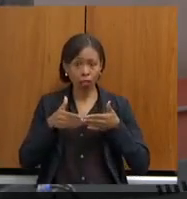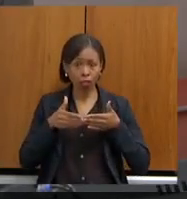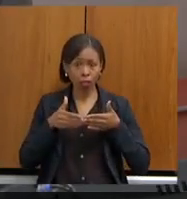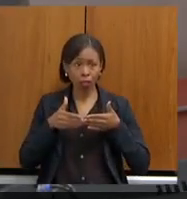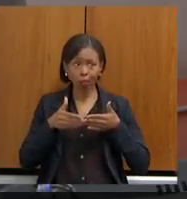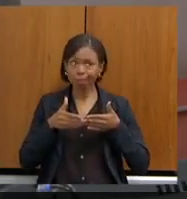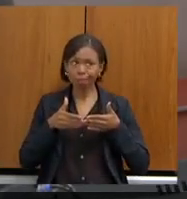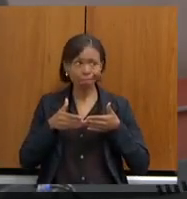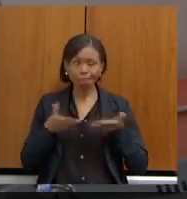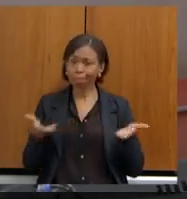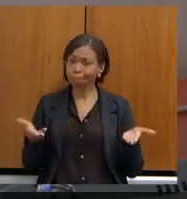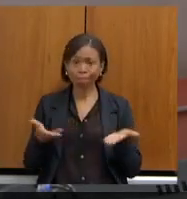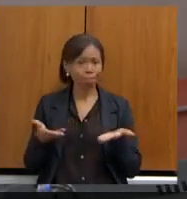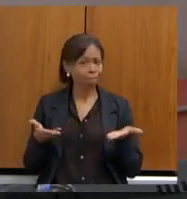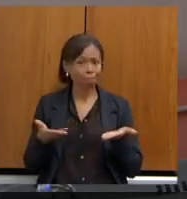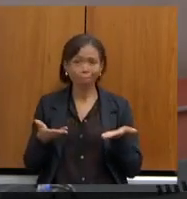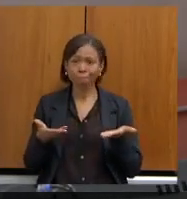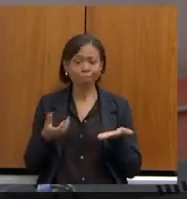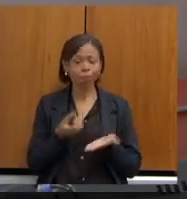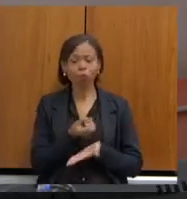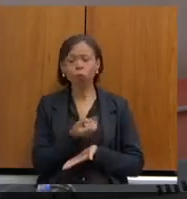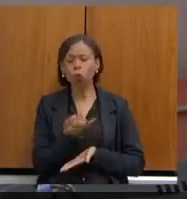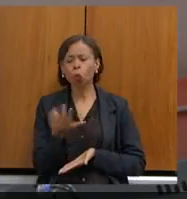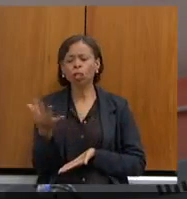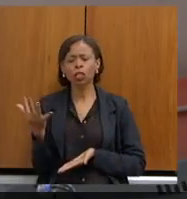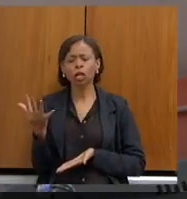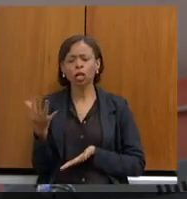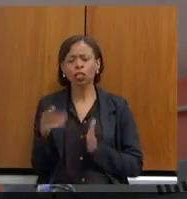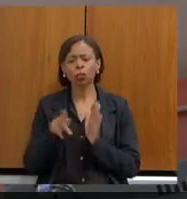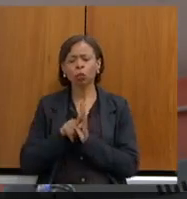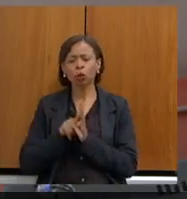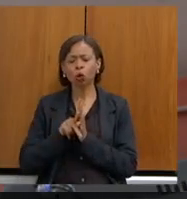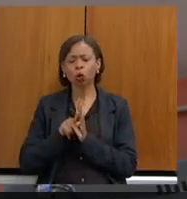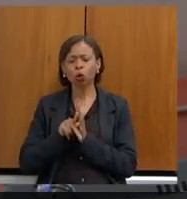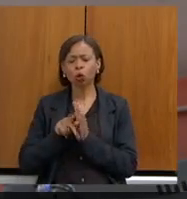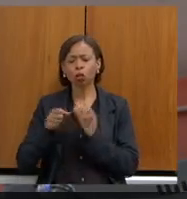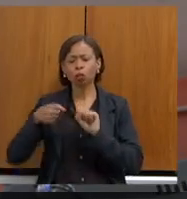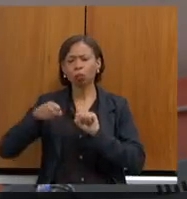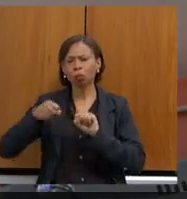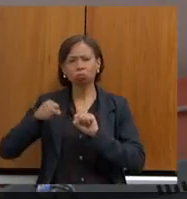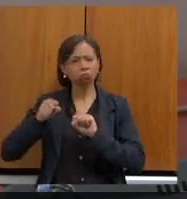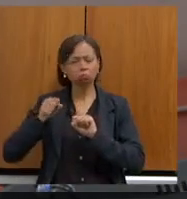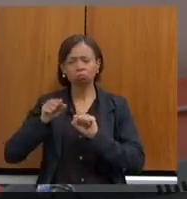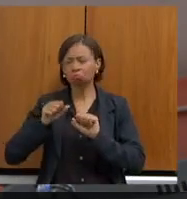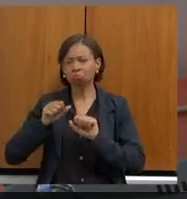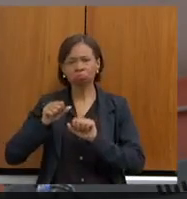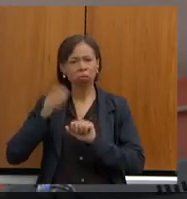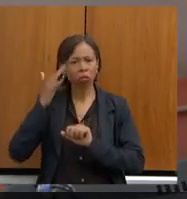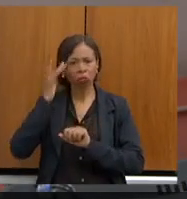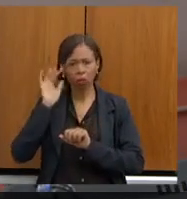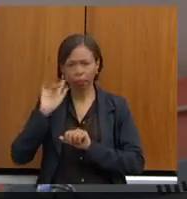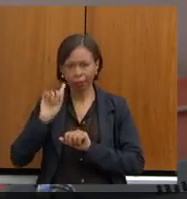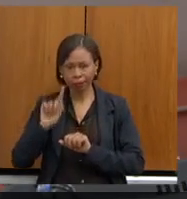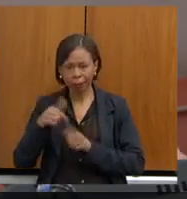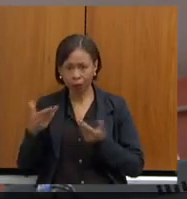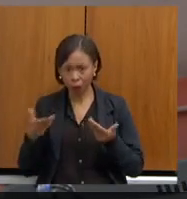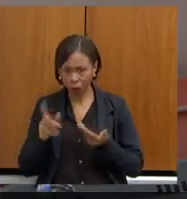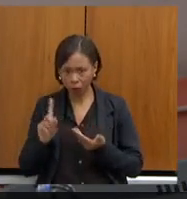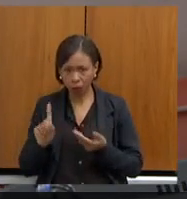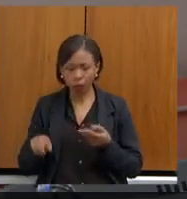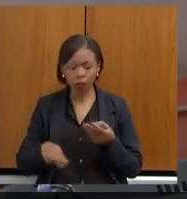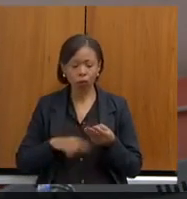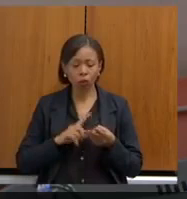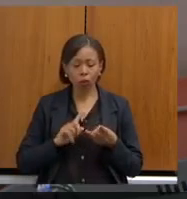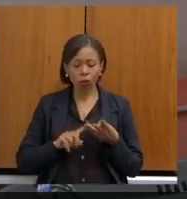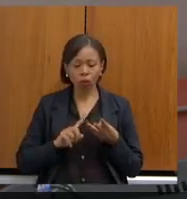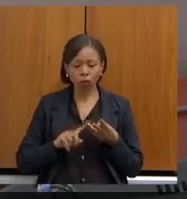como fazer o recorte para motocicletas É sobre o Celebration que é um é o